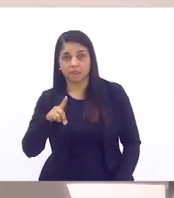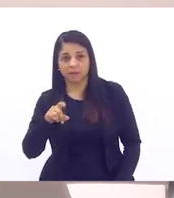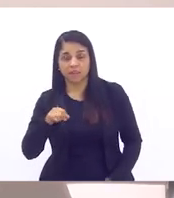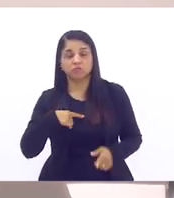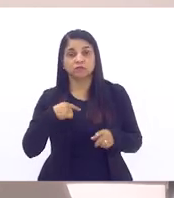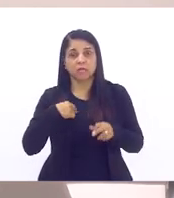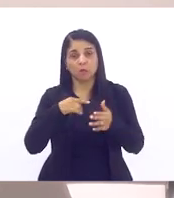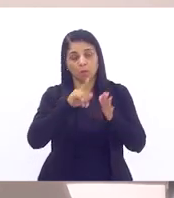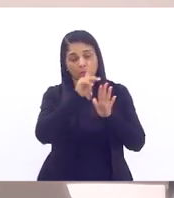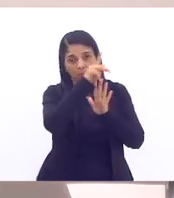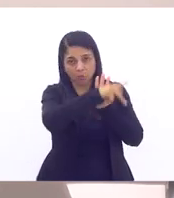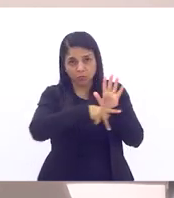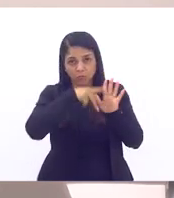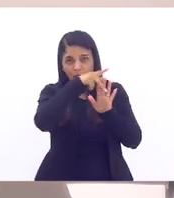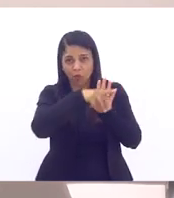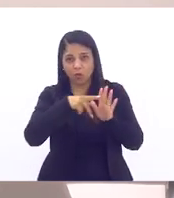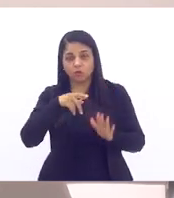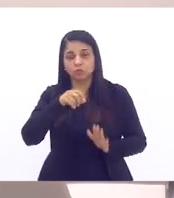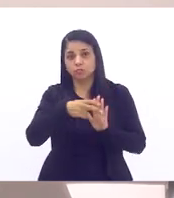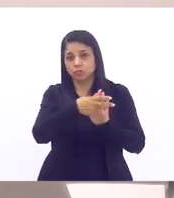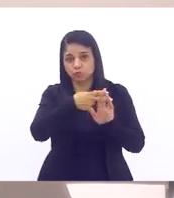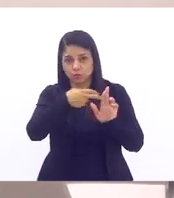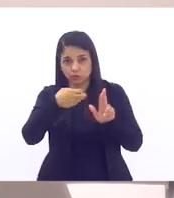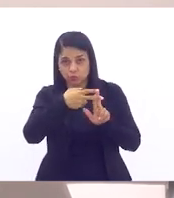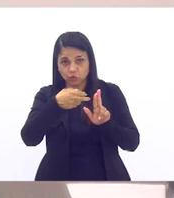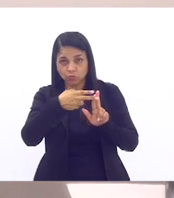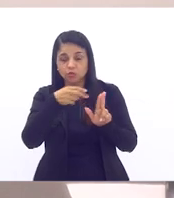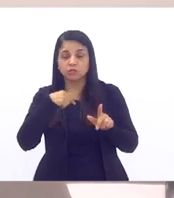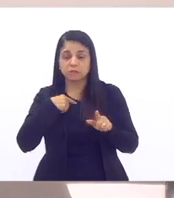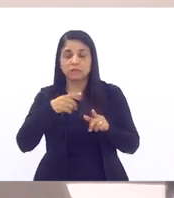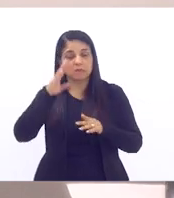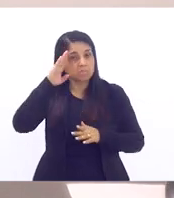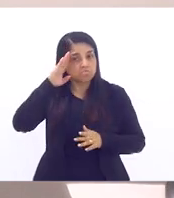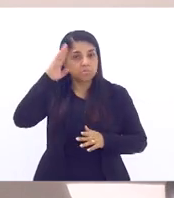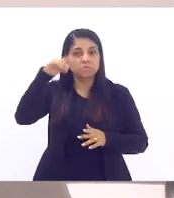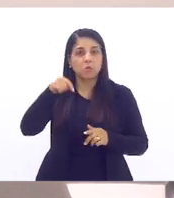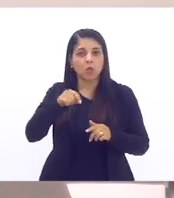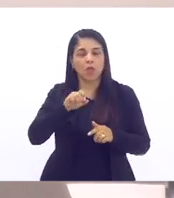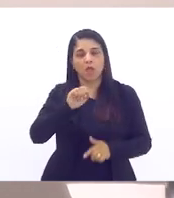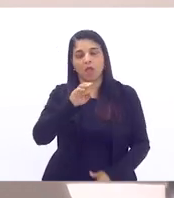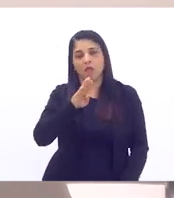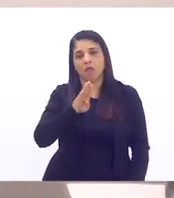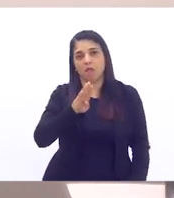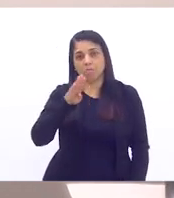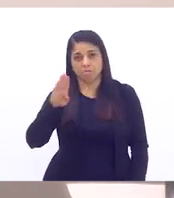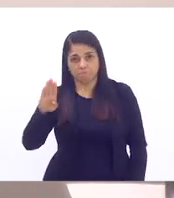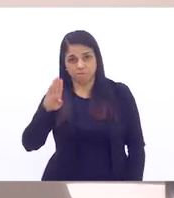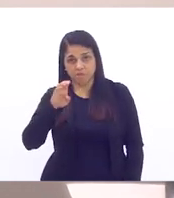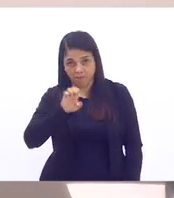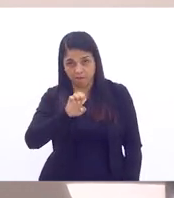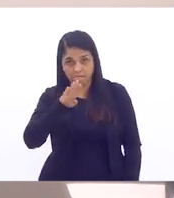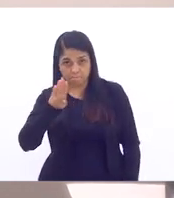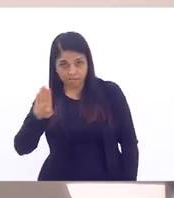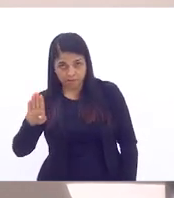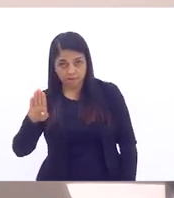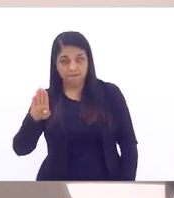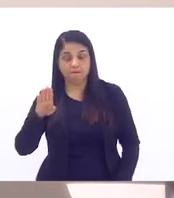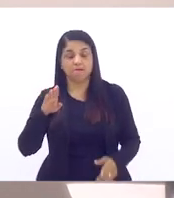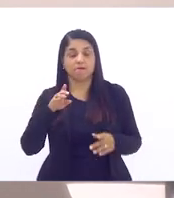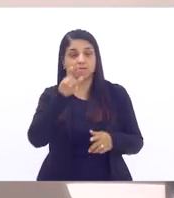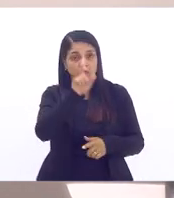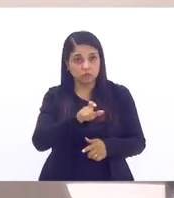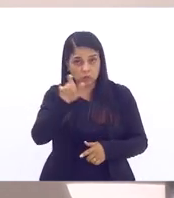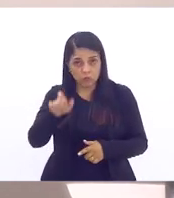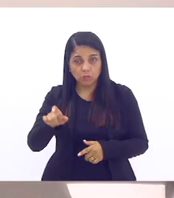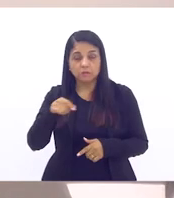SUS para que o paciente com EB tenha prioridade em exame de rotina então isso tudo vai ser considerado neste nosso PL e